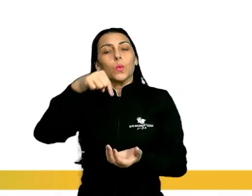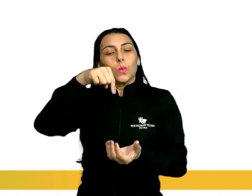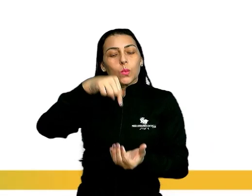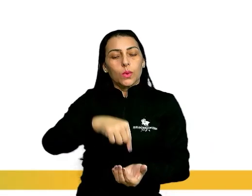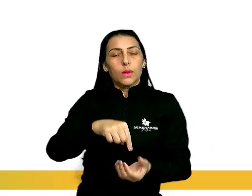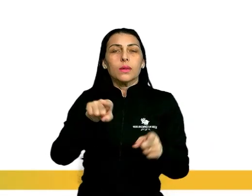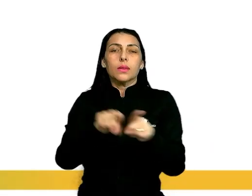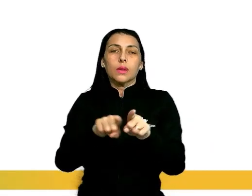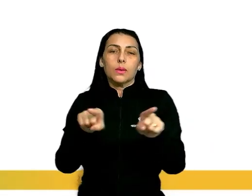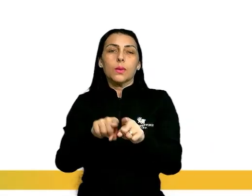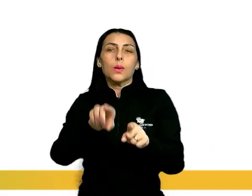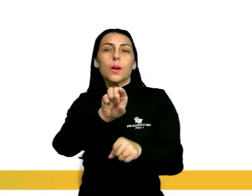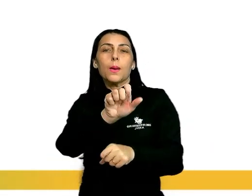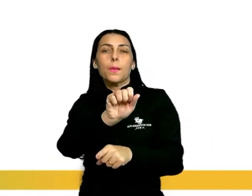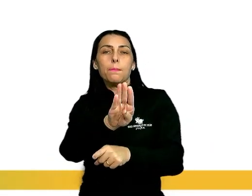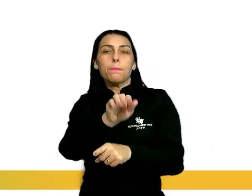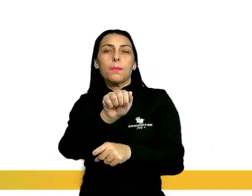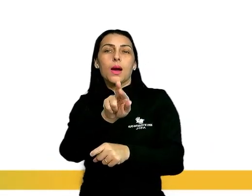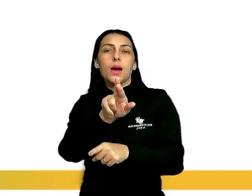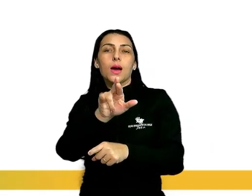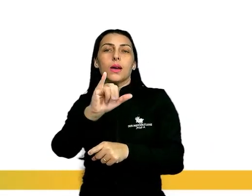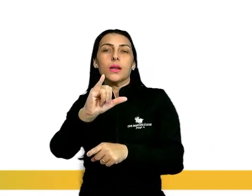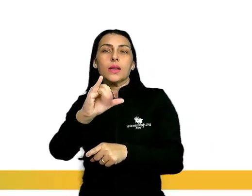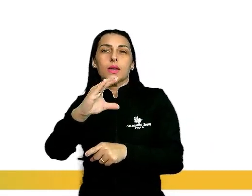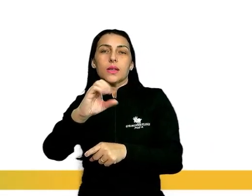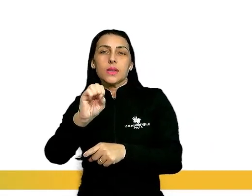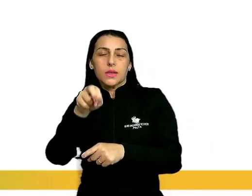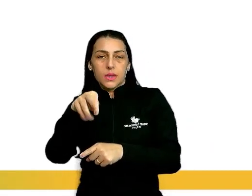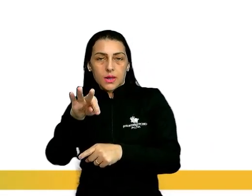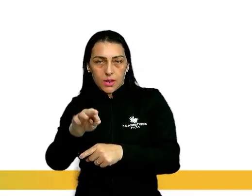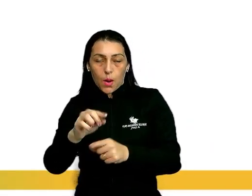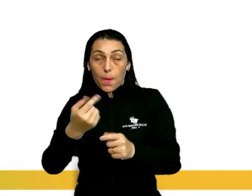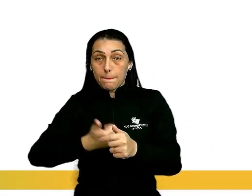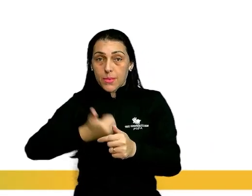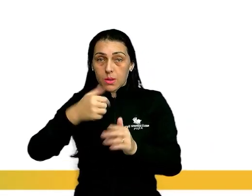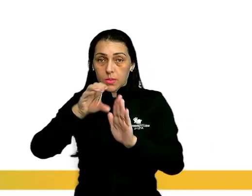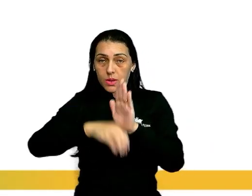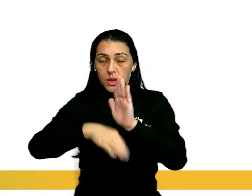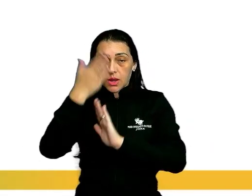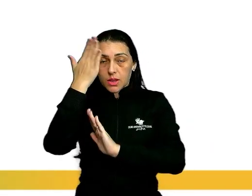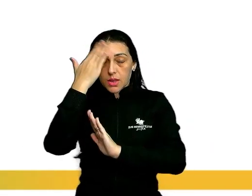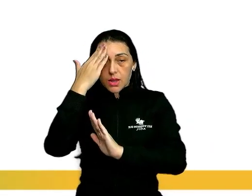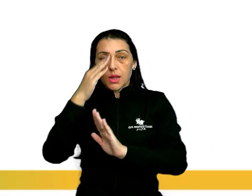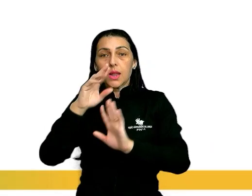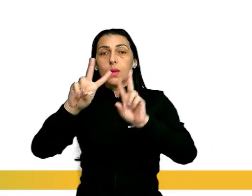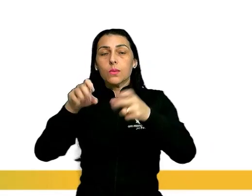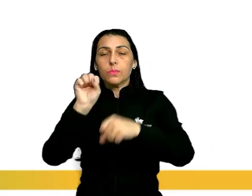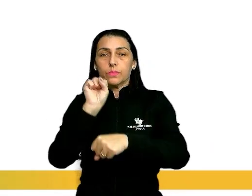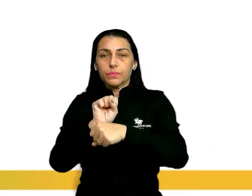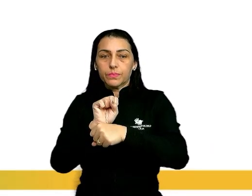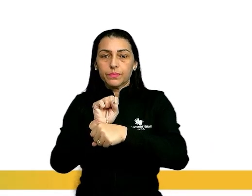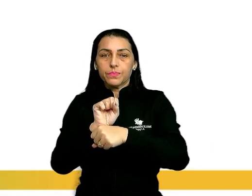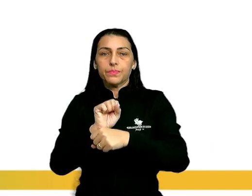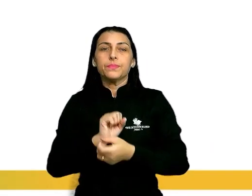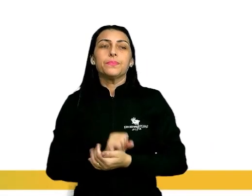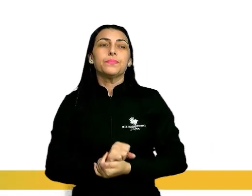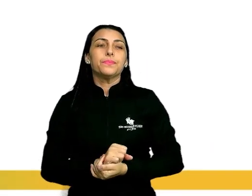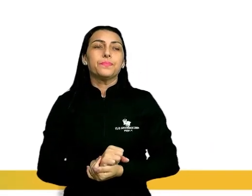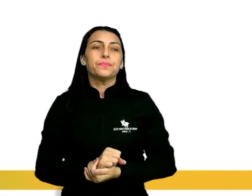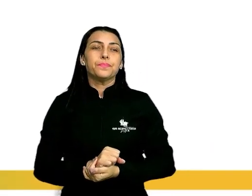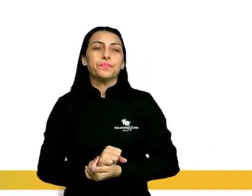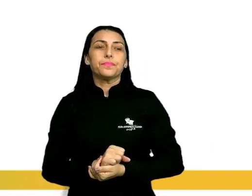de Baricentro Então esse é o primeiro conceito para entendermos o o assunto de estático centro de